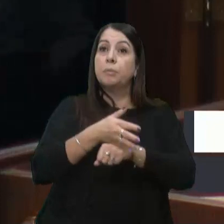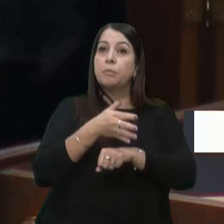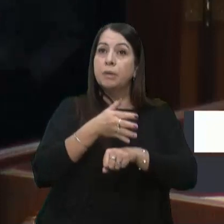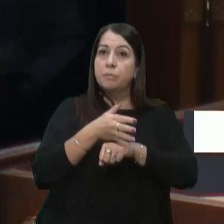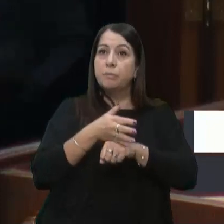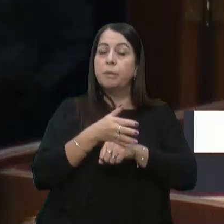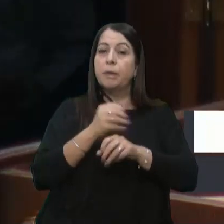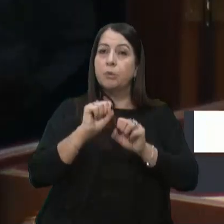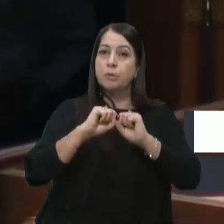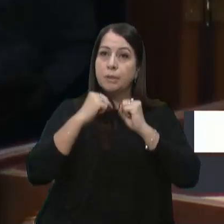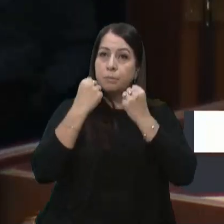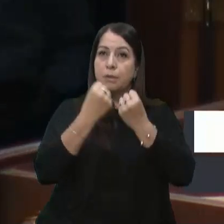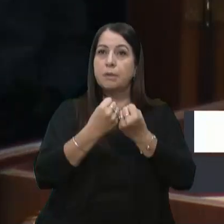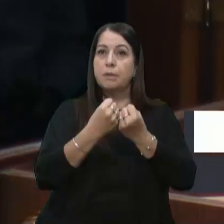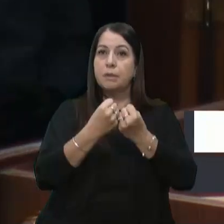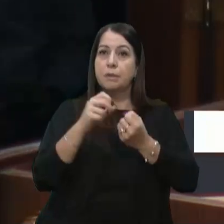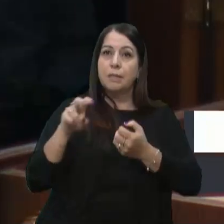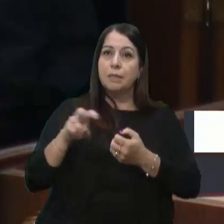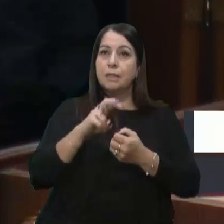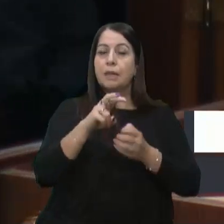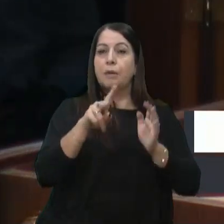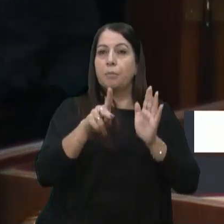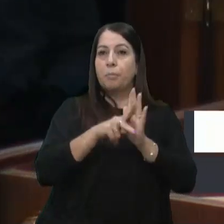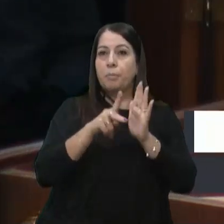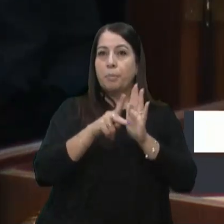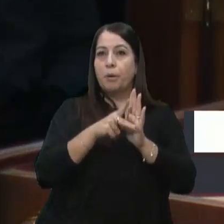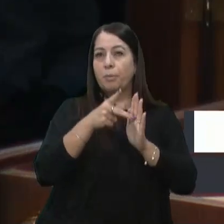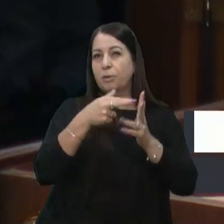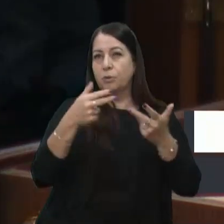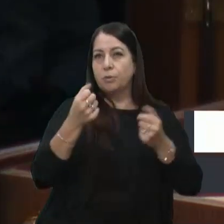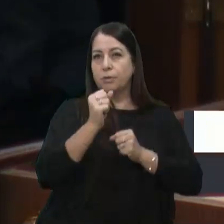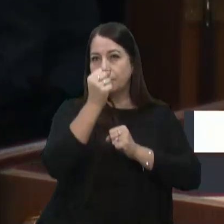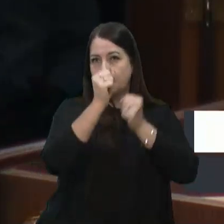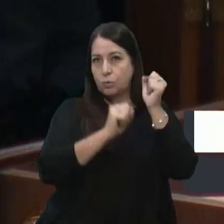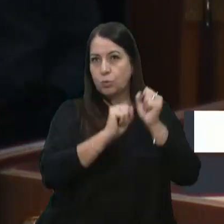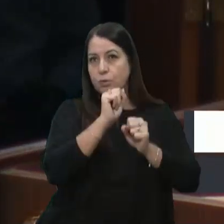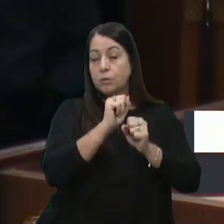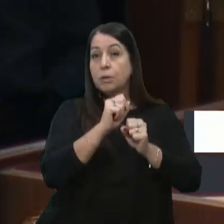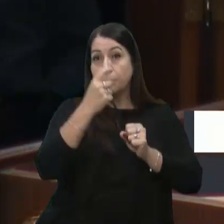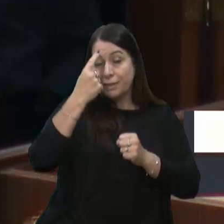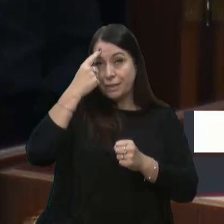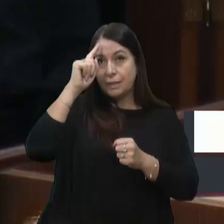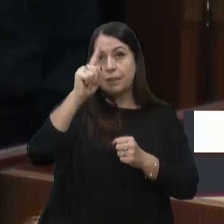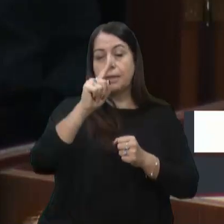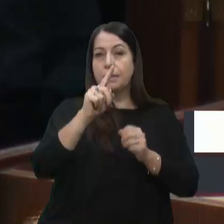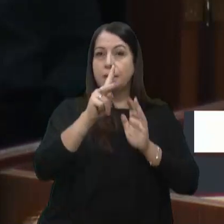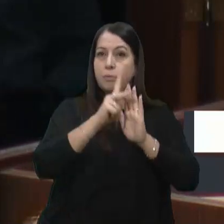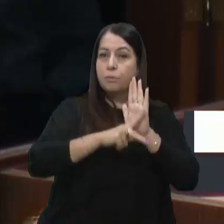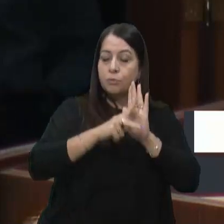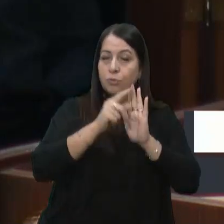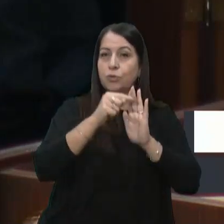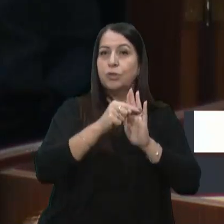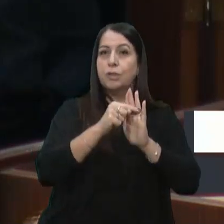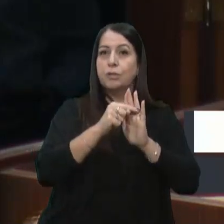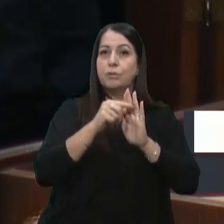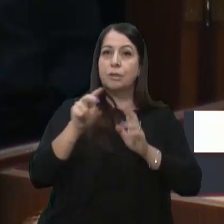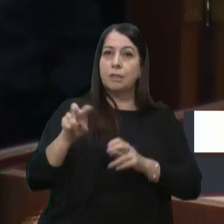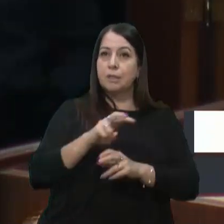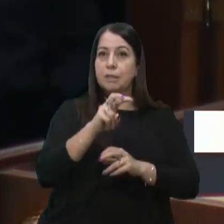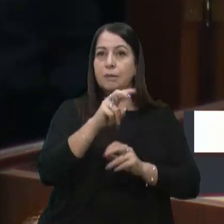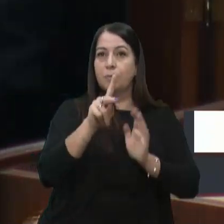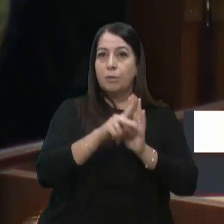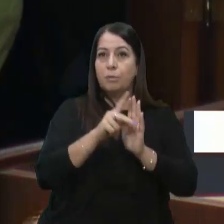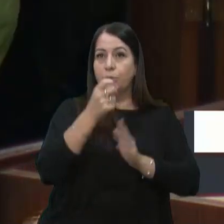participarem do seminário Na Trilha do Patrimônio Industrial, uma iniciativa do projeto Na Trilha do